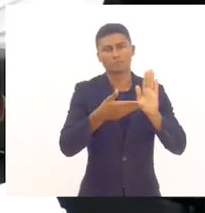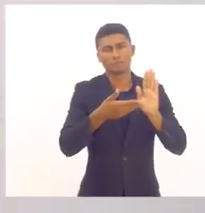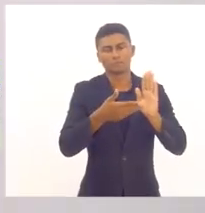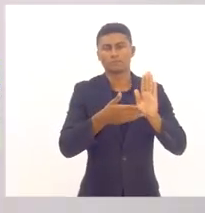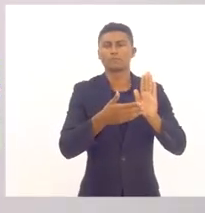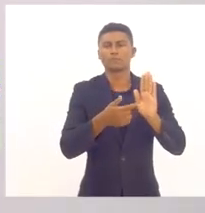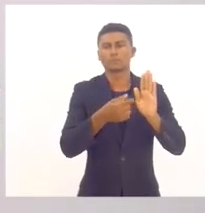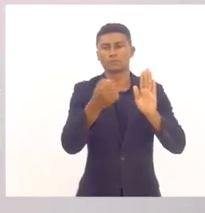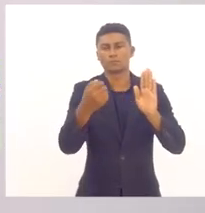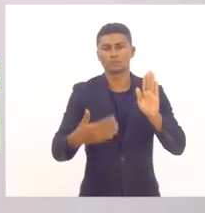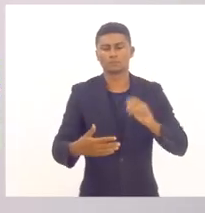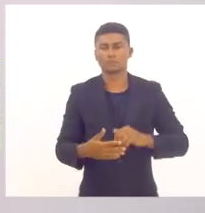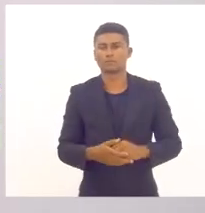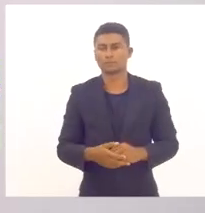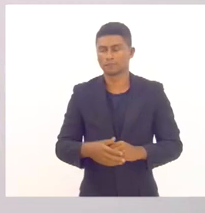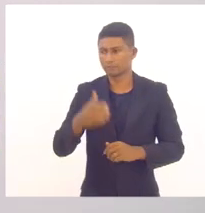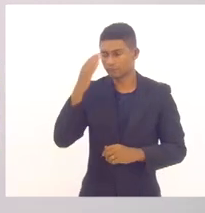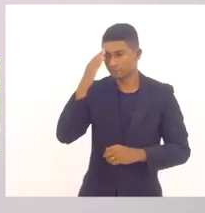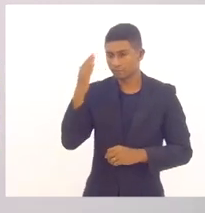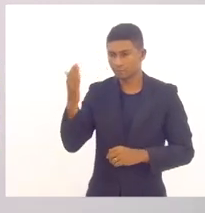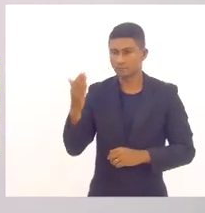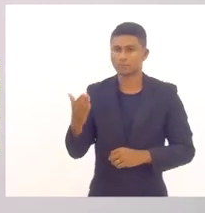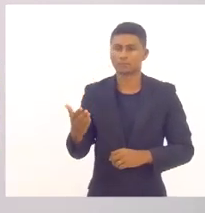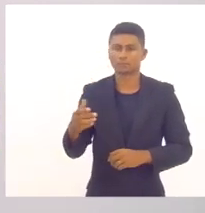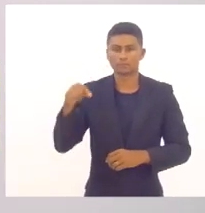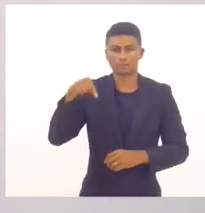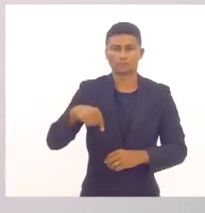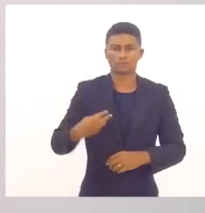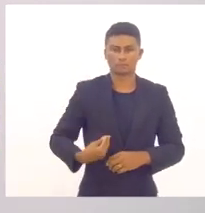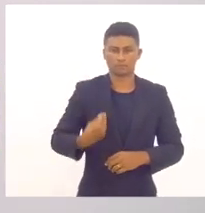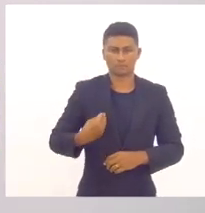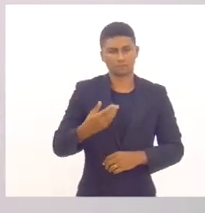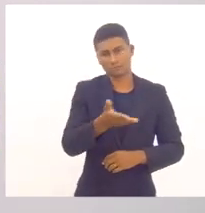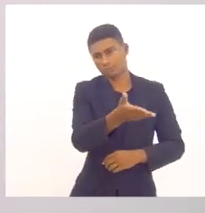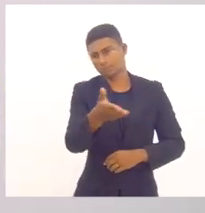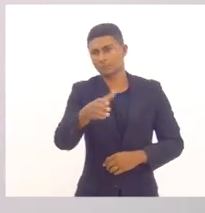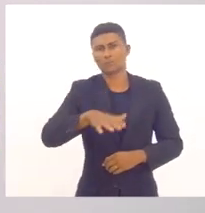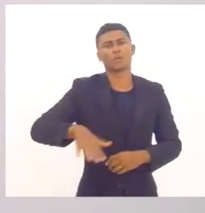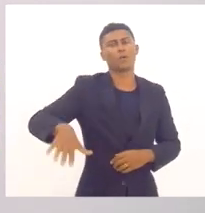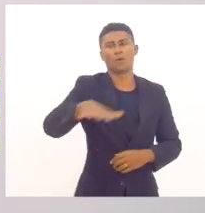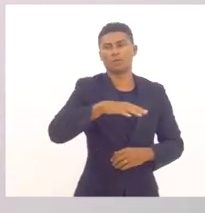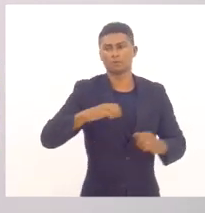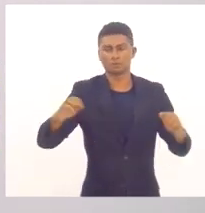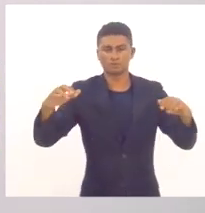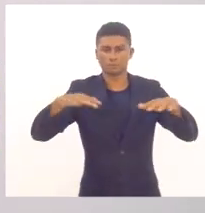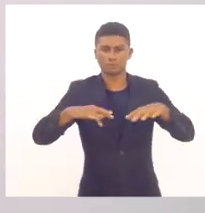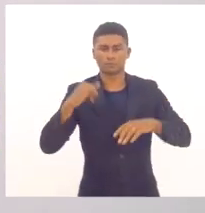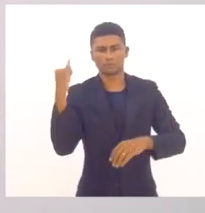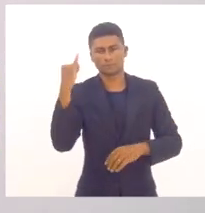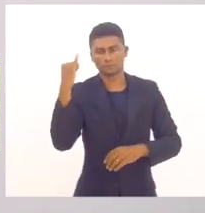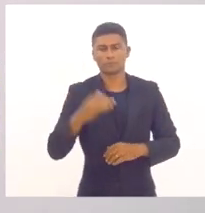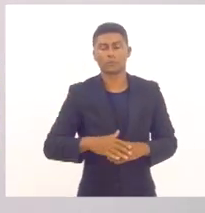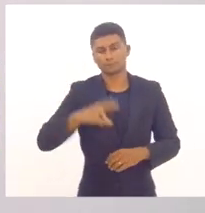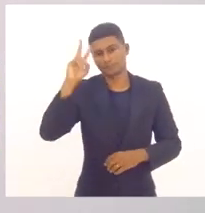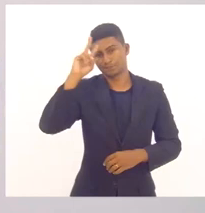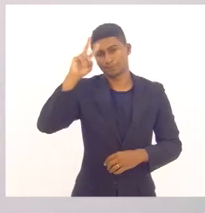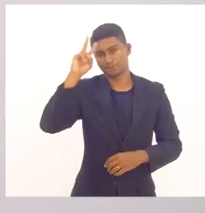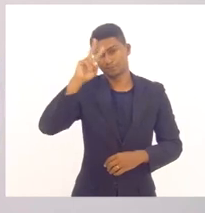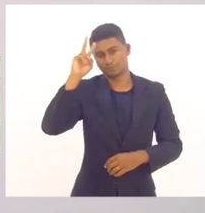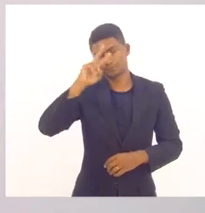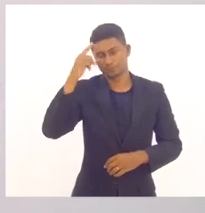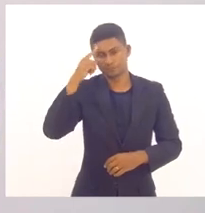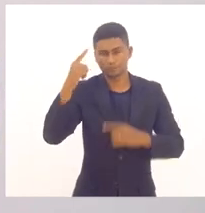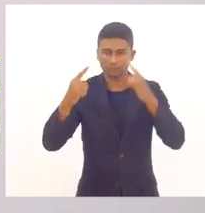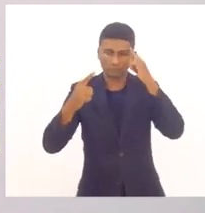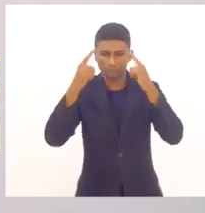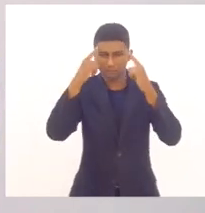Primeiro, agradeço e quero registrar aqui a presença, né, de todos vocês como importante. Né? E só para resgatar algumas histórias. Né? Aqui